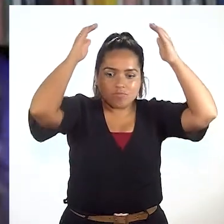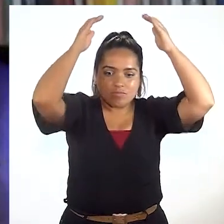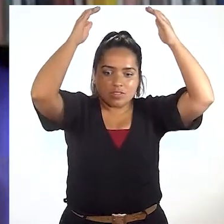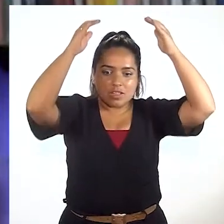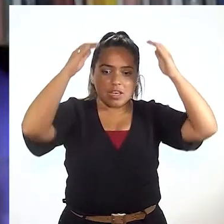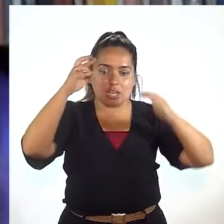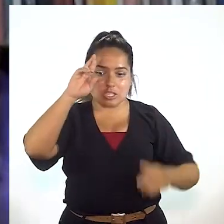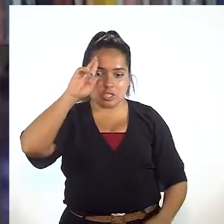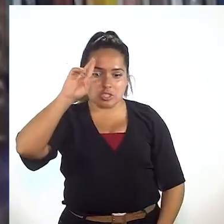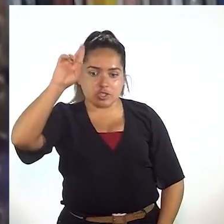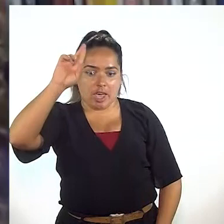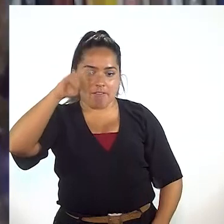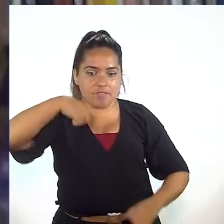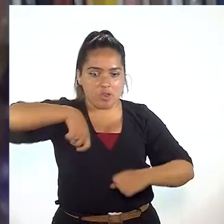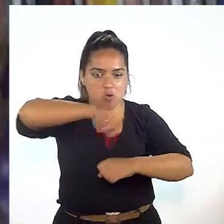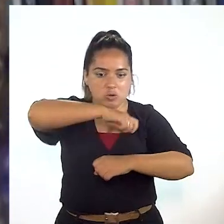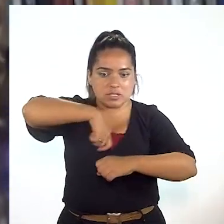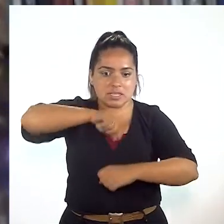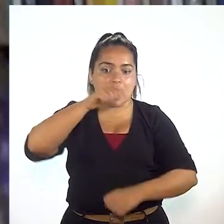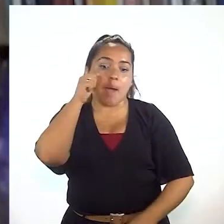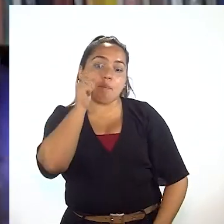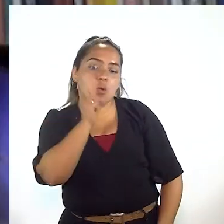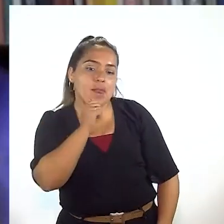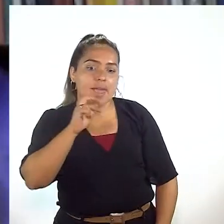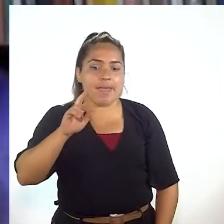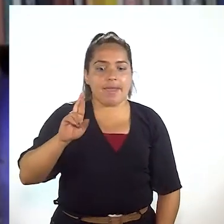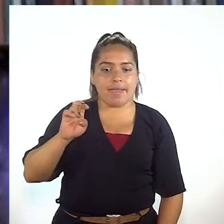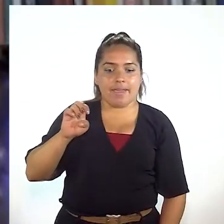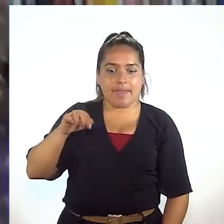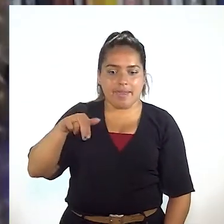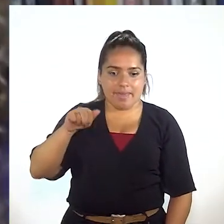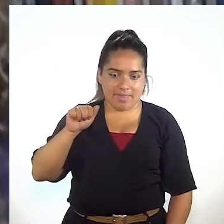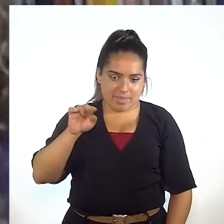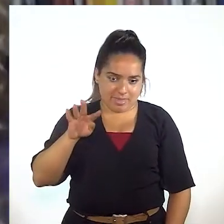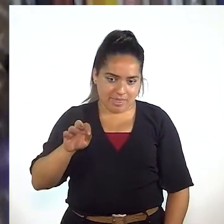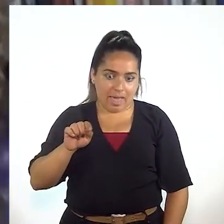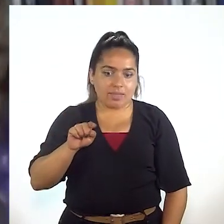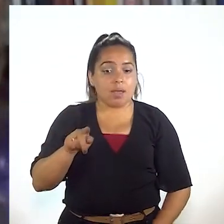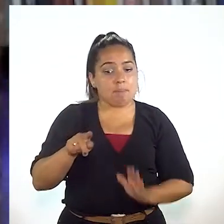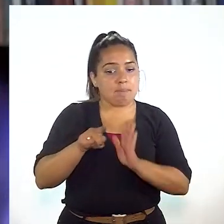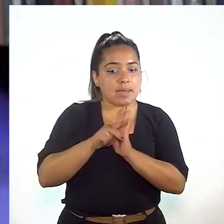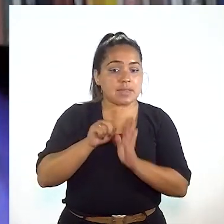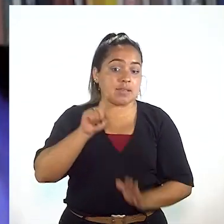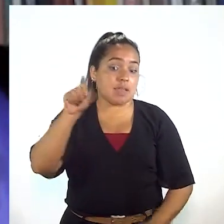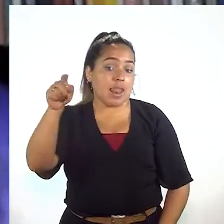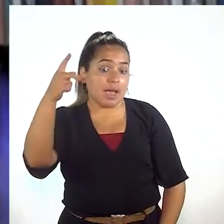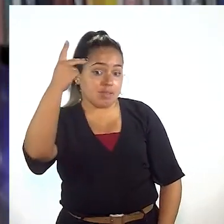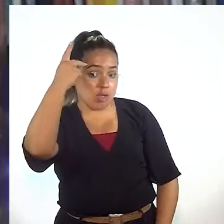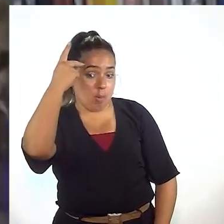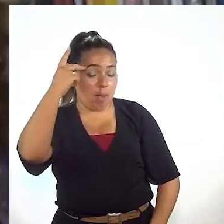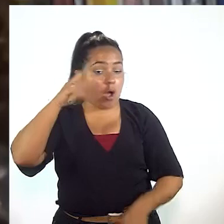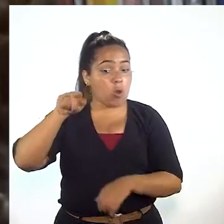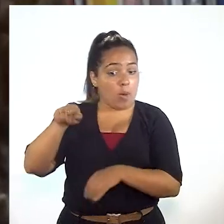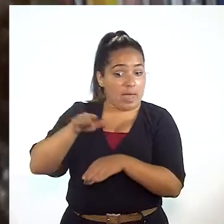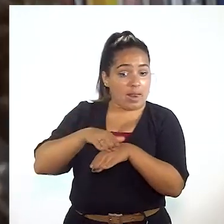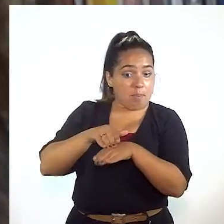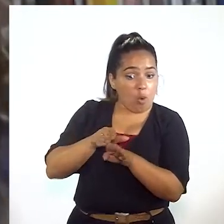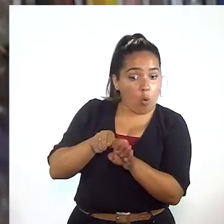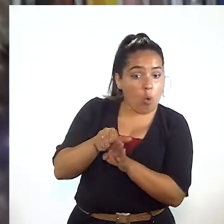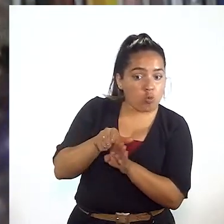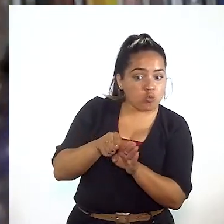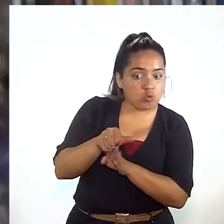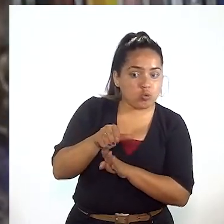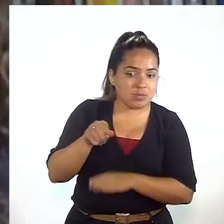está trazendo aqui alguns chefs. A gente trouxe a Renata Cruz, que veio aqui, ela é de São